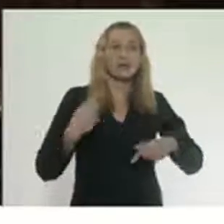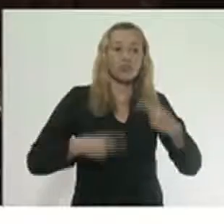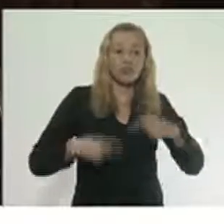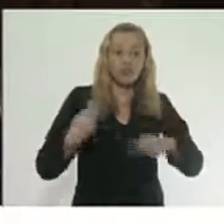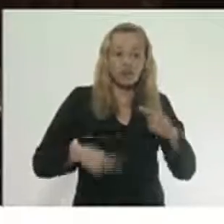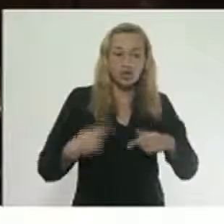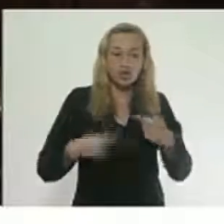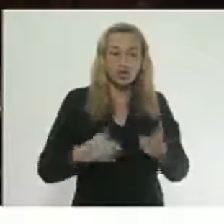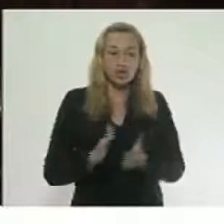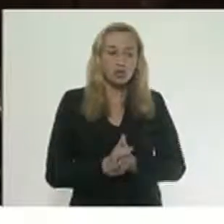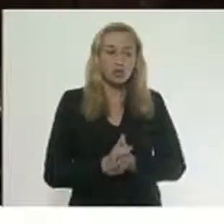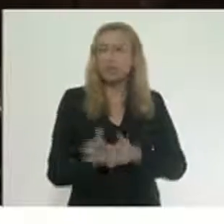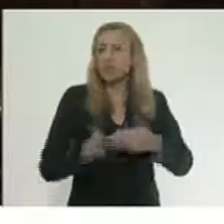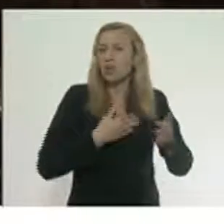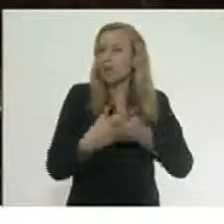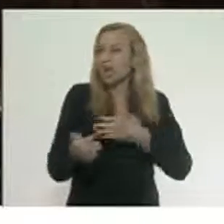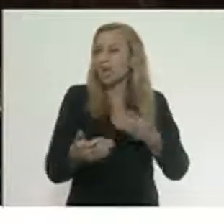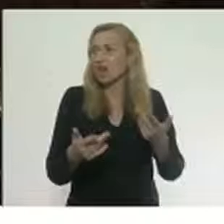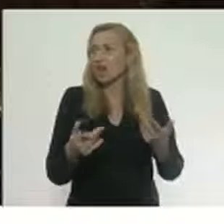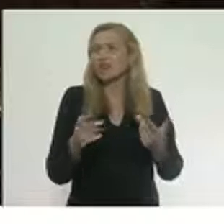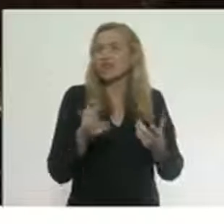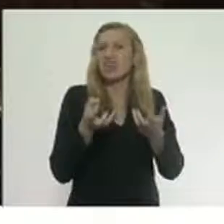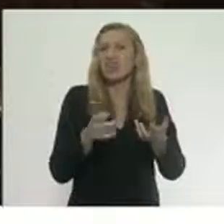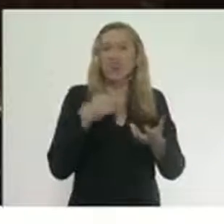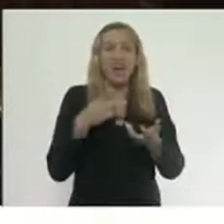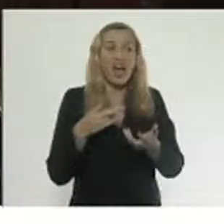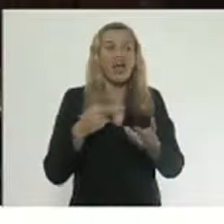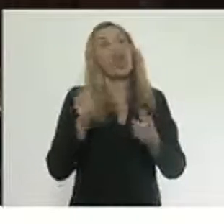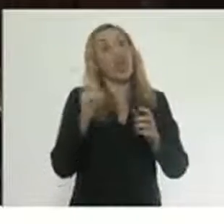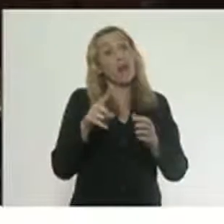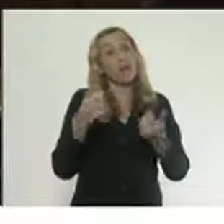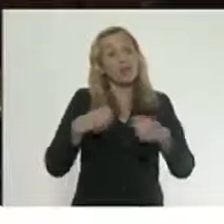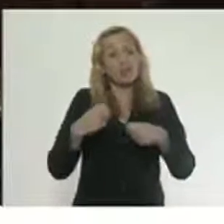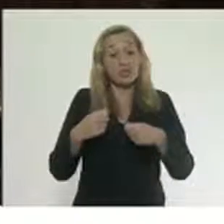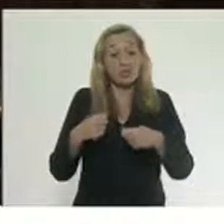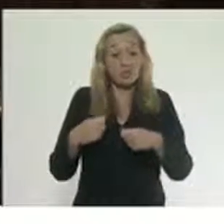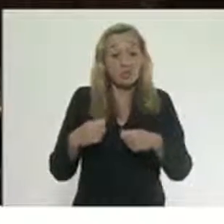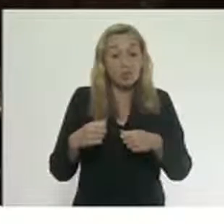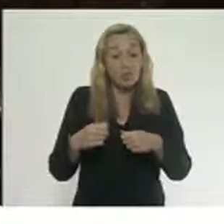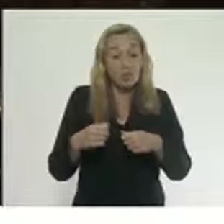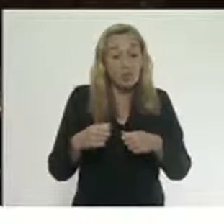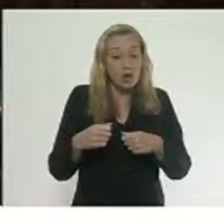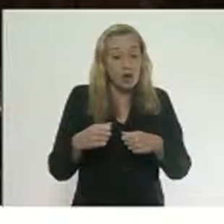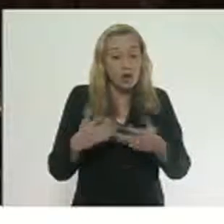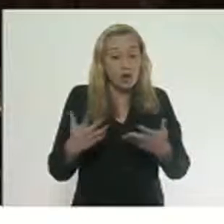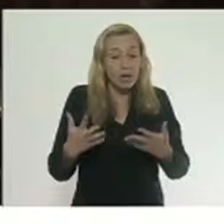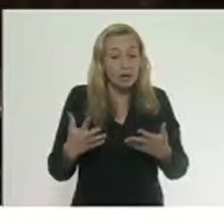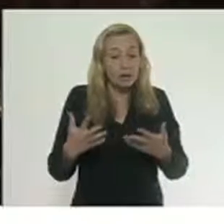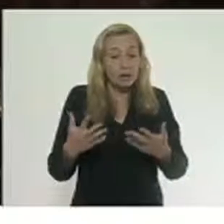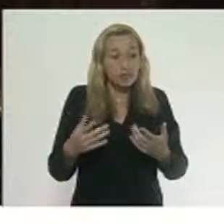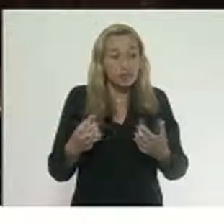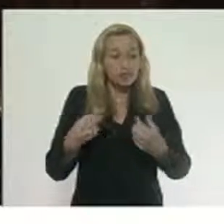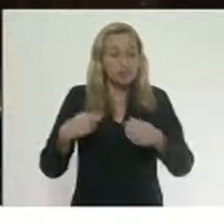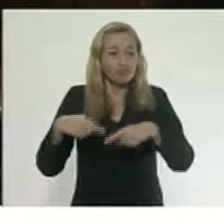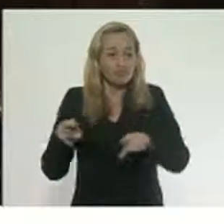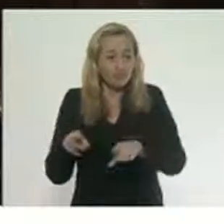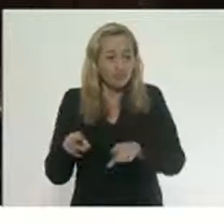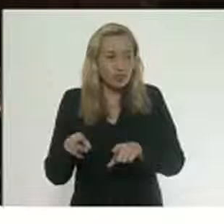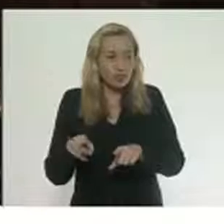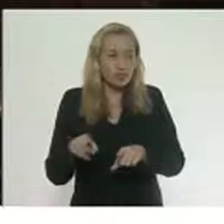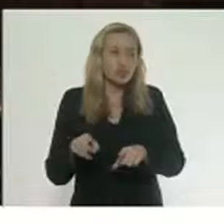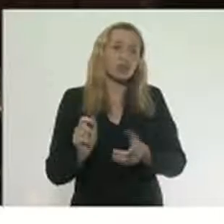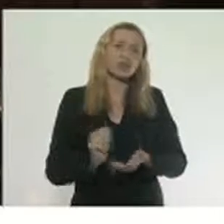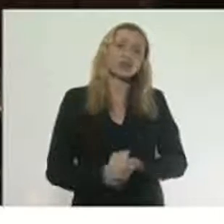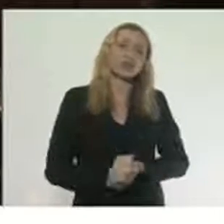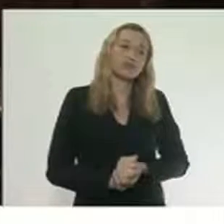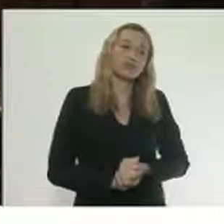marxismo cultural, seja lá o que isso queira dizer, é preciso, evidentemente, atentar contra a integridade, a